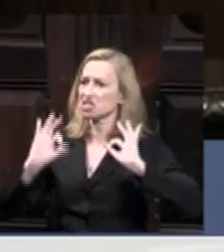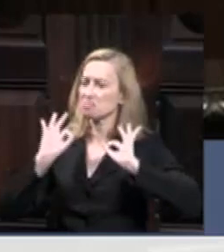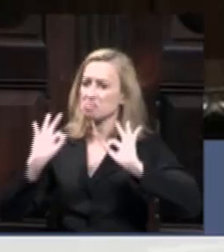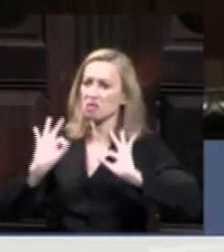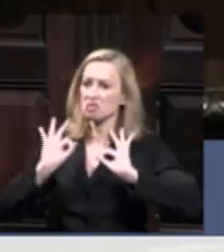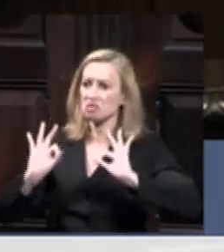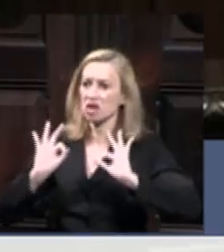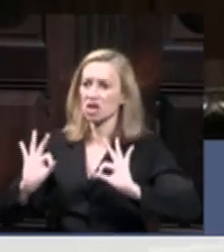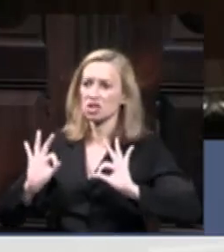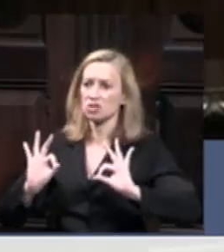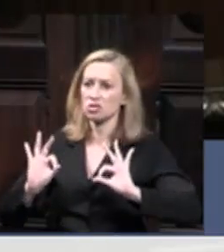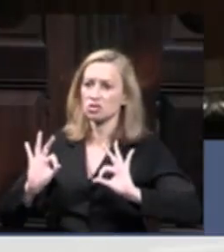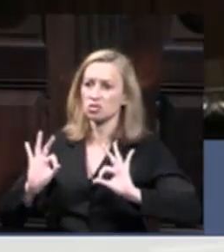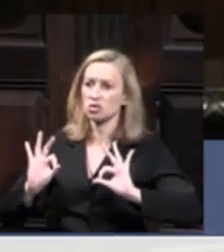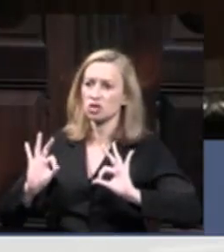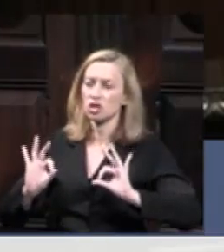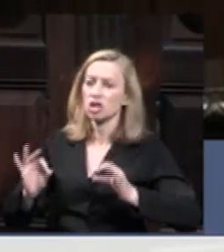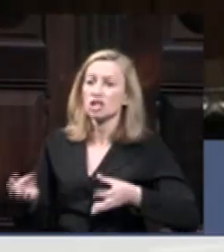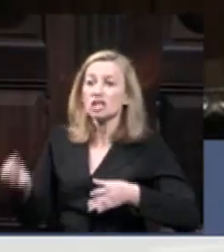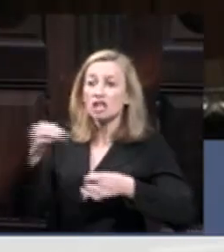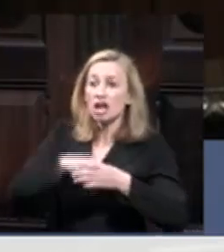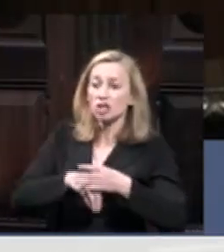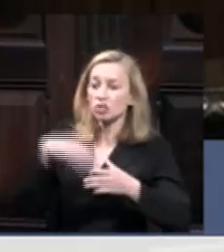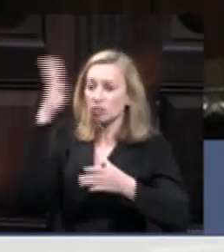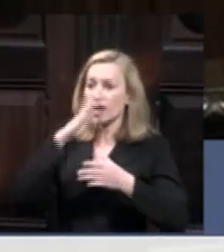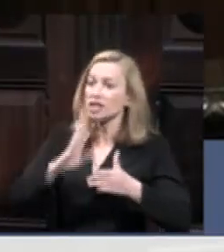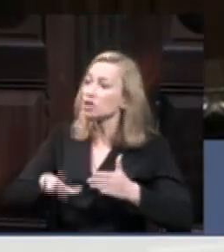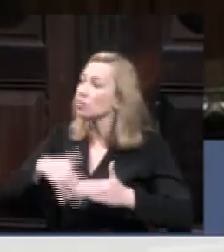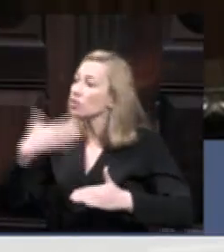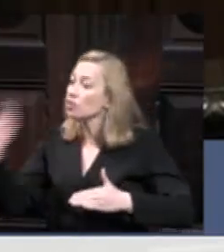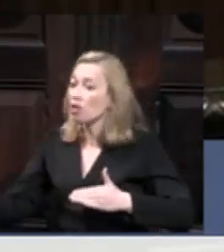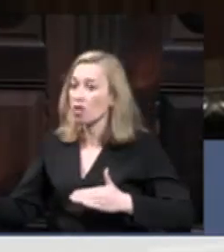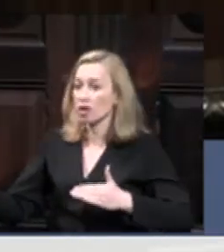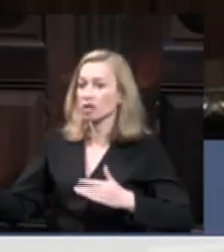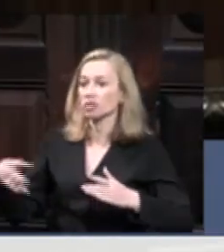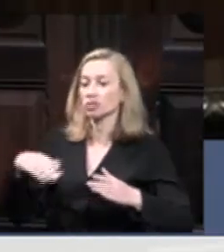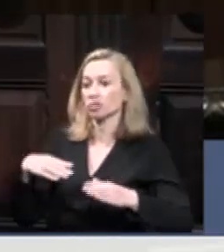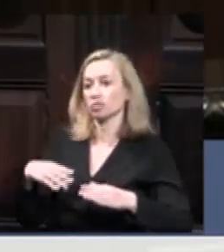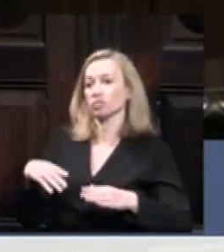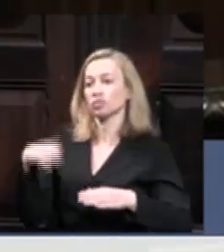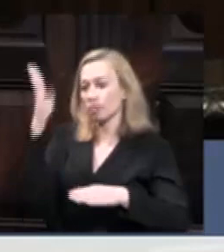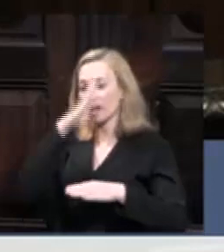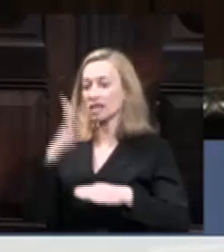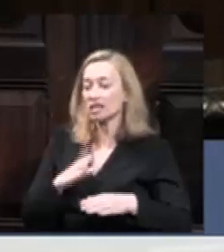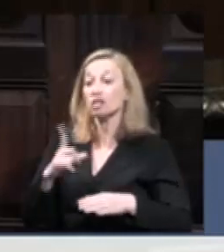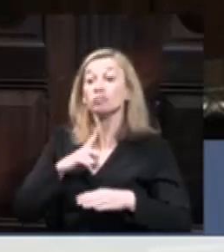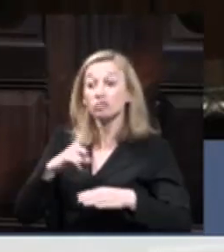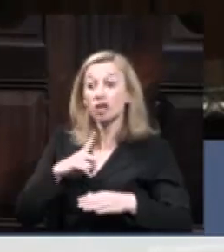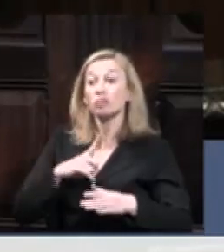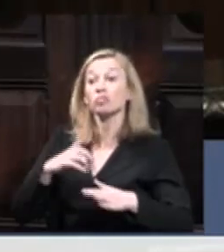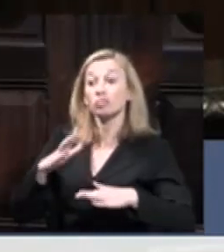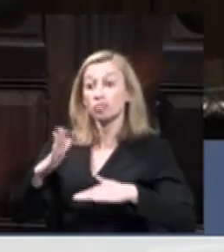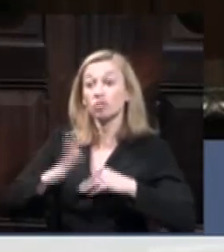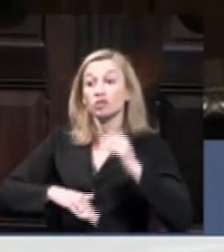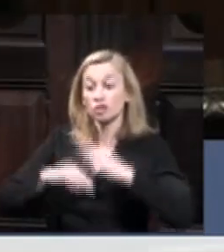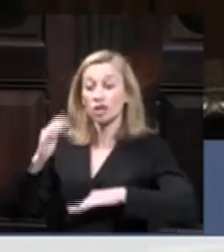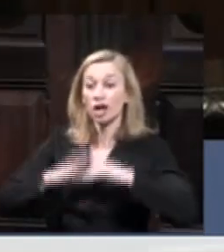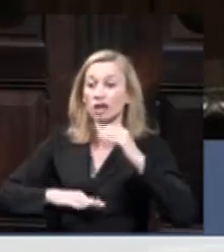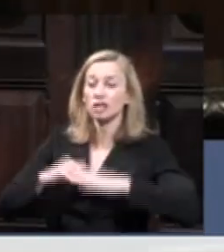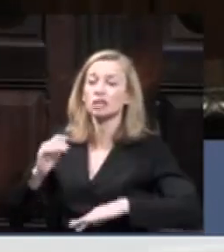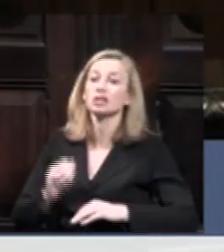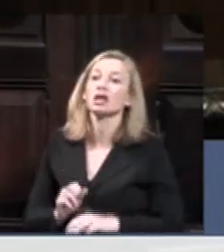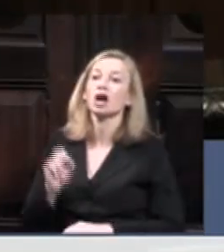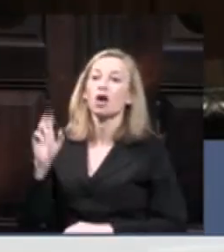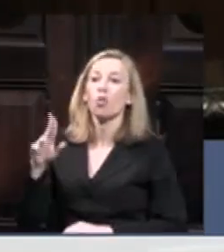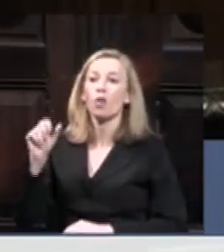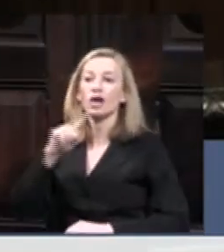internacionais, a UENF em apenas 25 anos, a UENF em apenas 25 anos, é referência em várias áreas do conhecimento. A UESO,